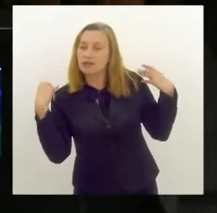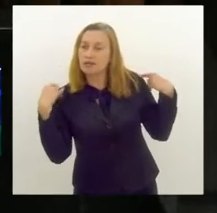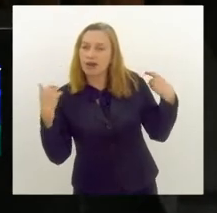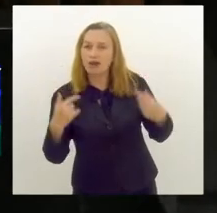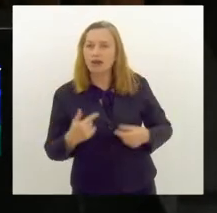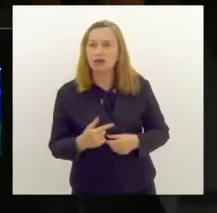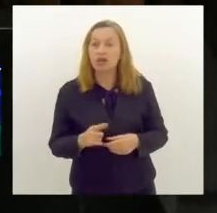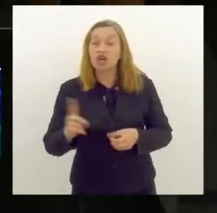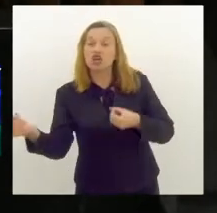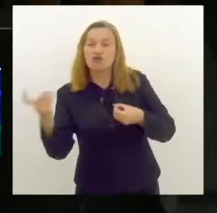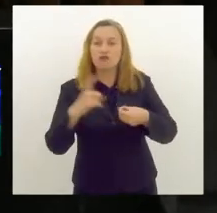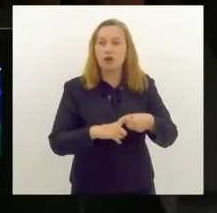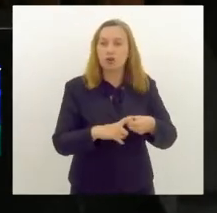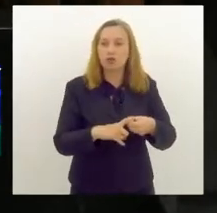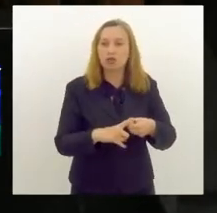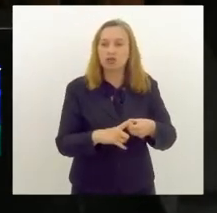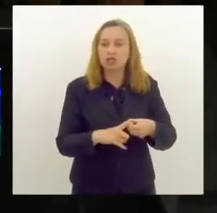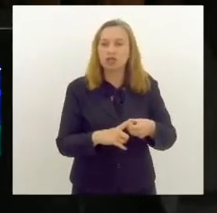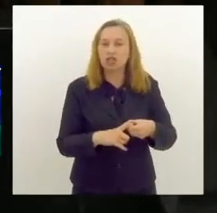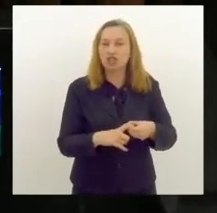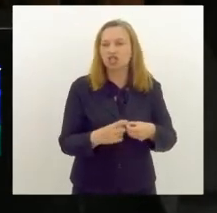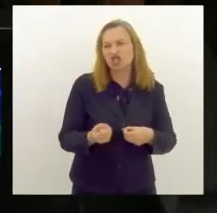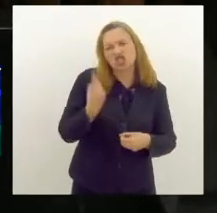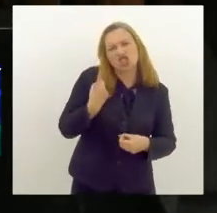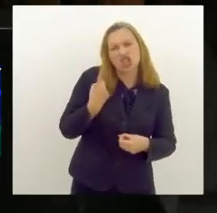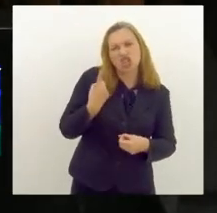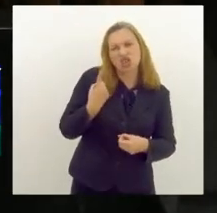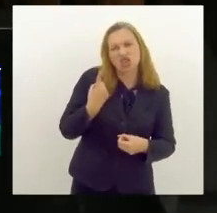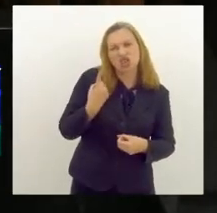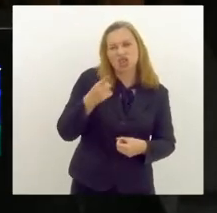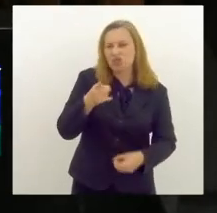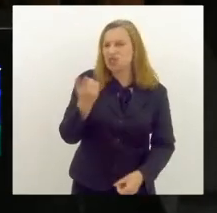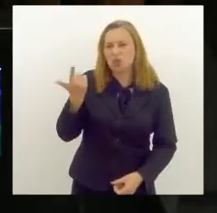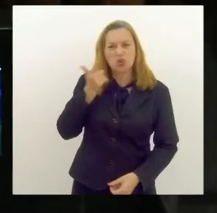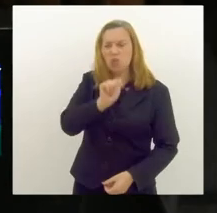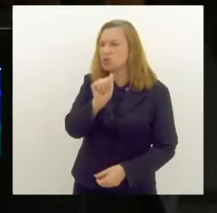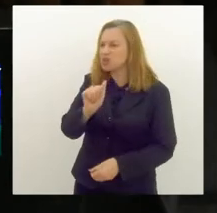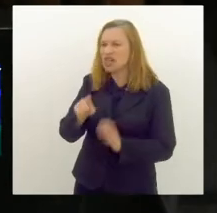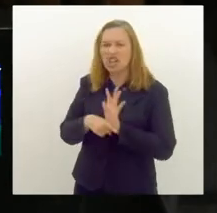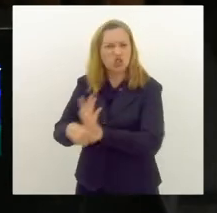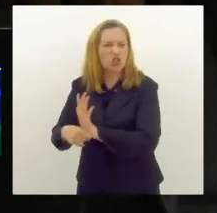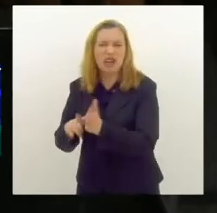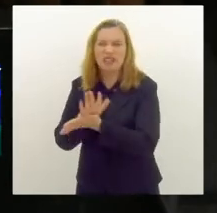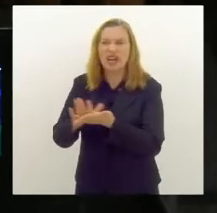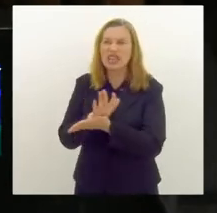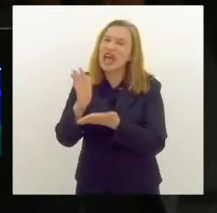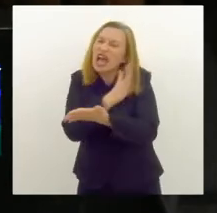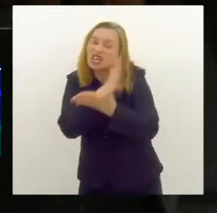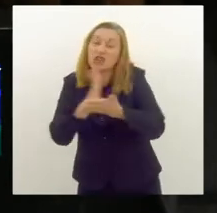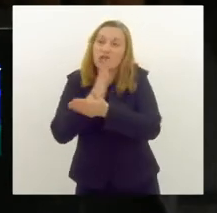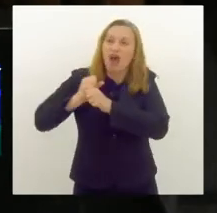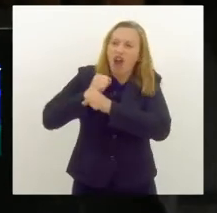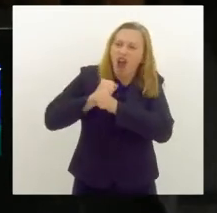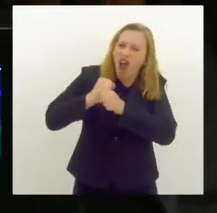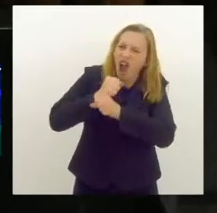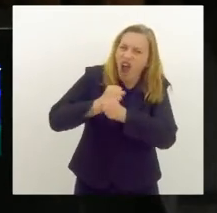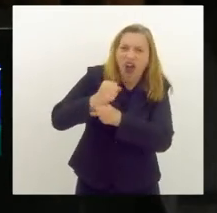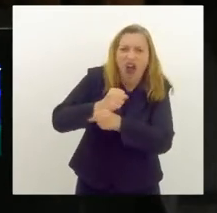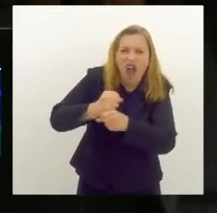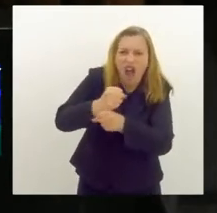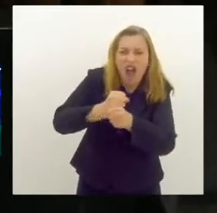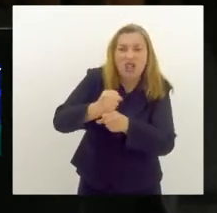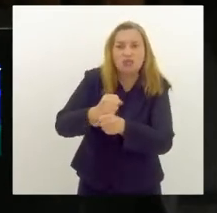aí volta meio esquisito e você não consegue curar. Às vezes passa anos e